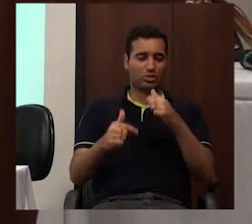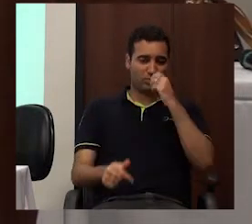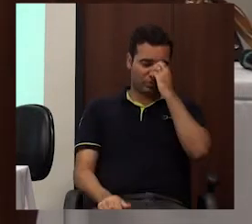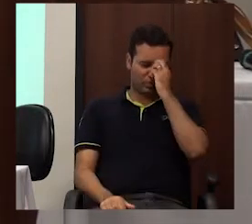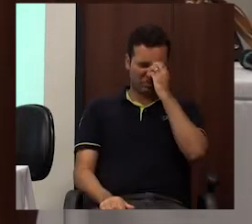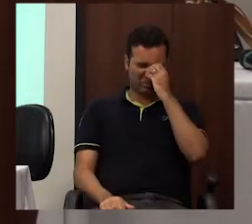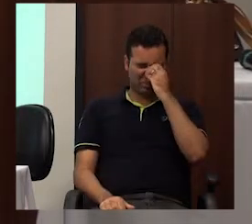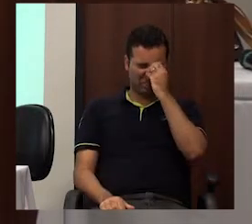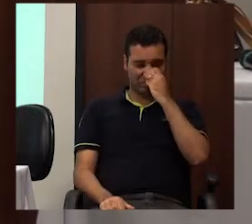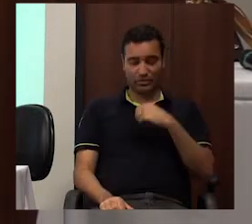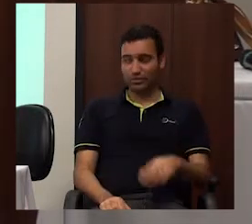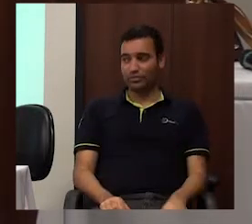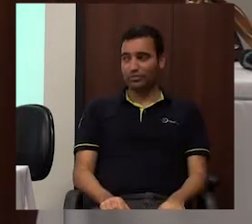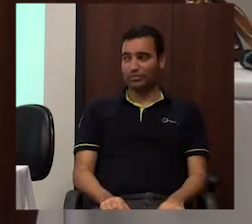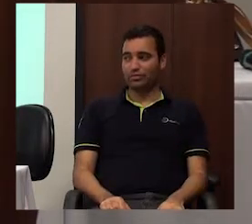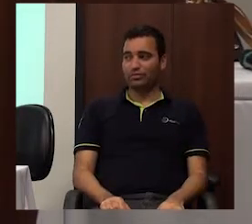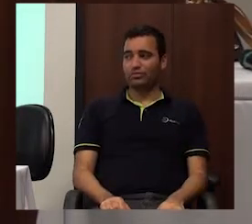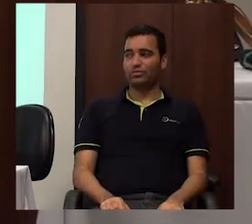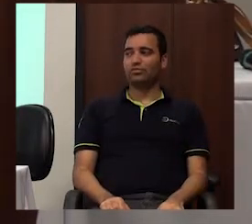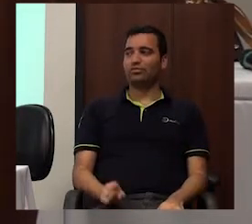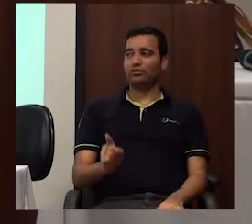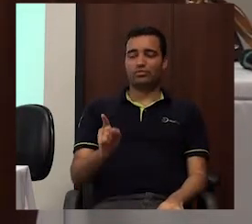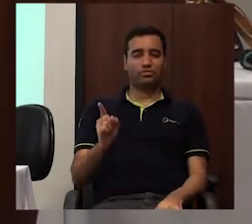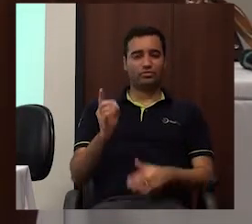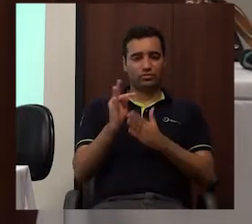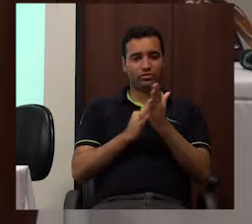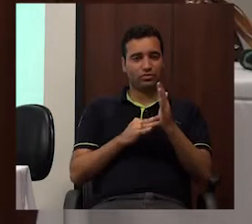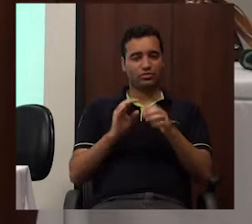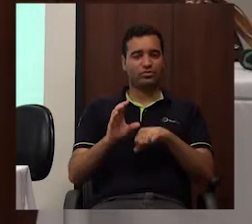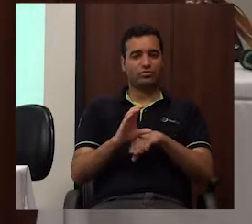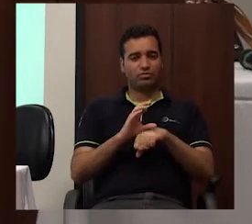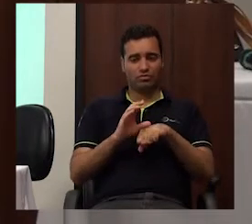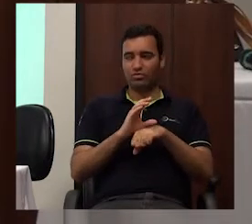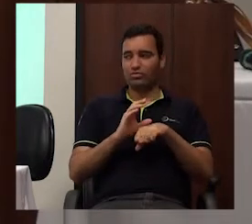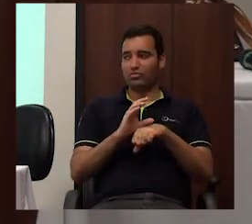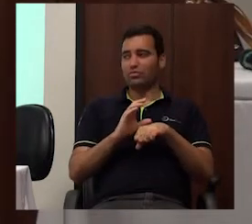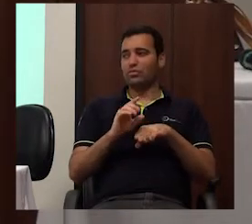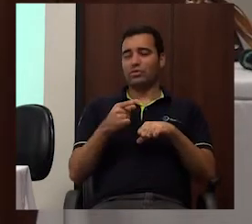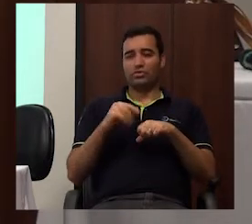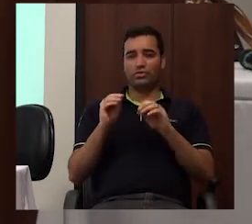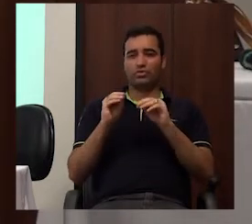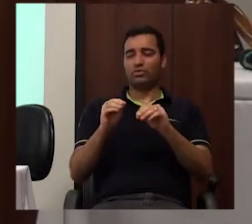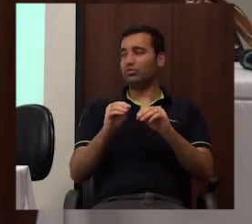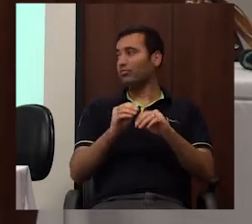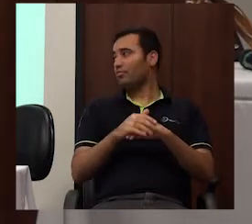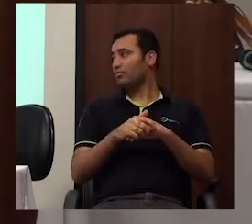E, bom, a parte do texto constitucional, eu também vou colocar uma